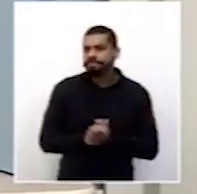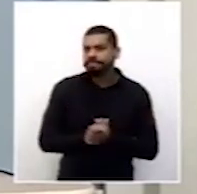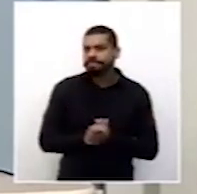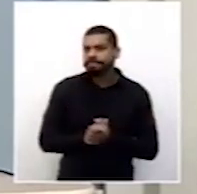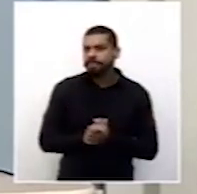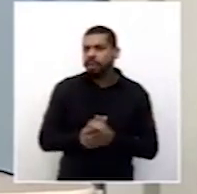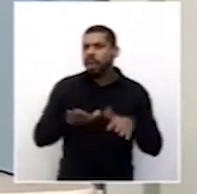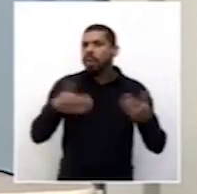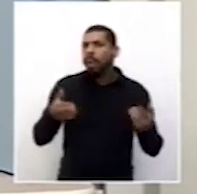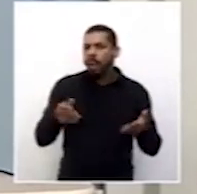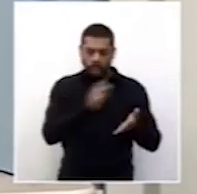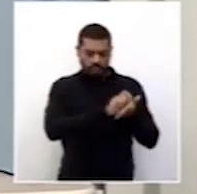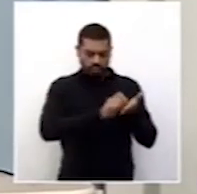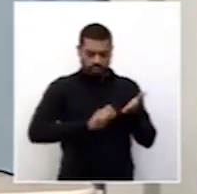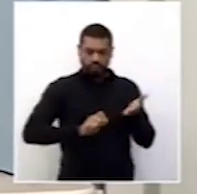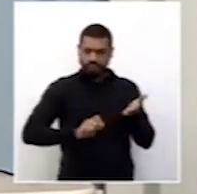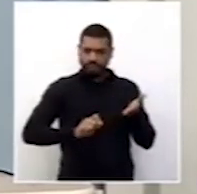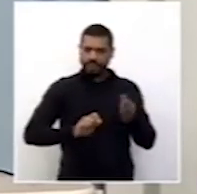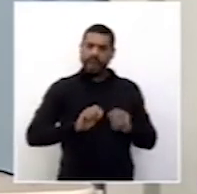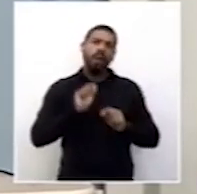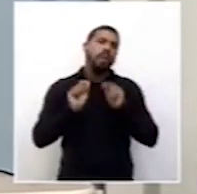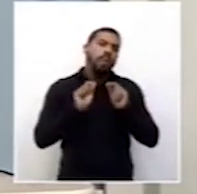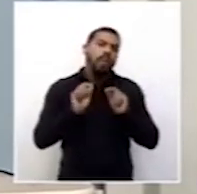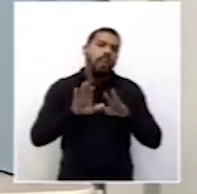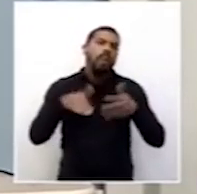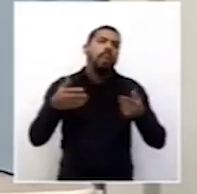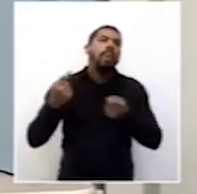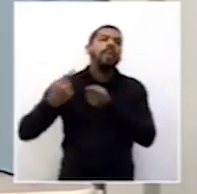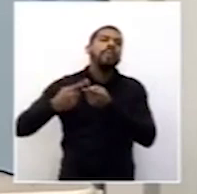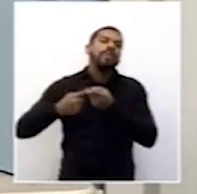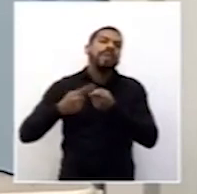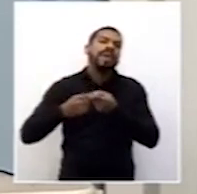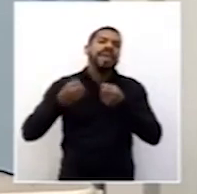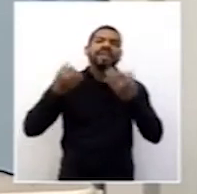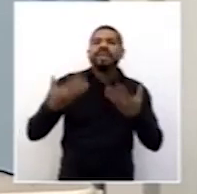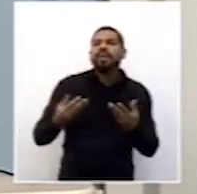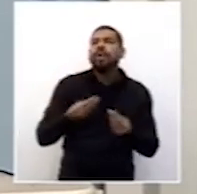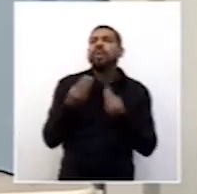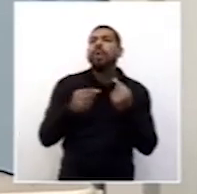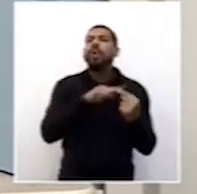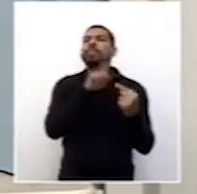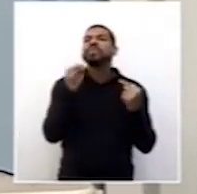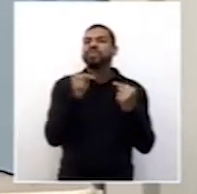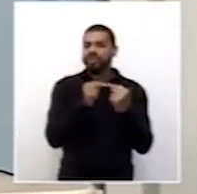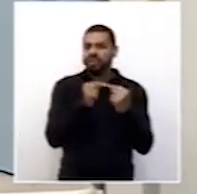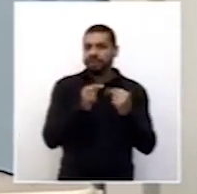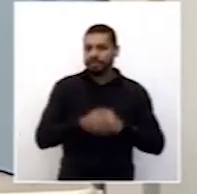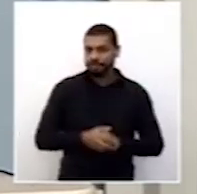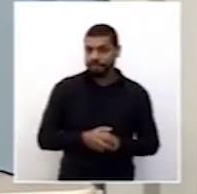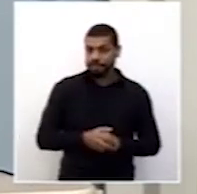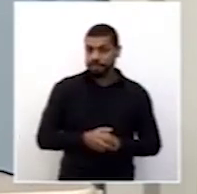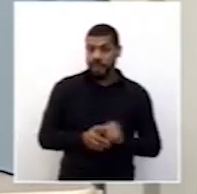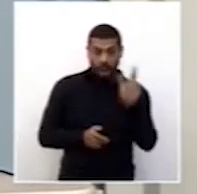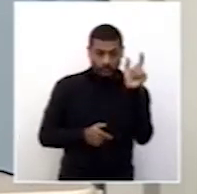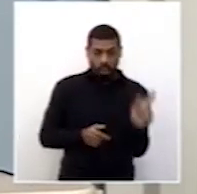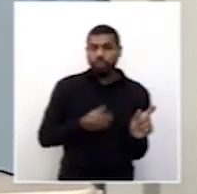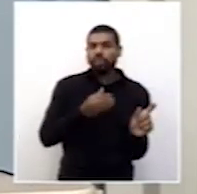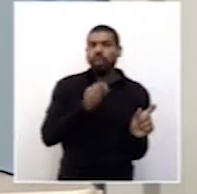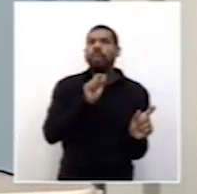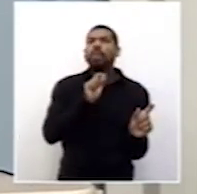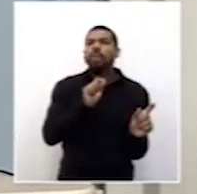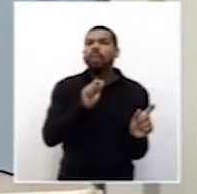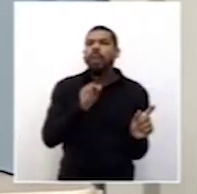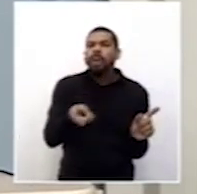essa crônica, o Machado de Assis, por que ele escreveu nesse formato? Qual o objetivo que ele tinha? O que o personagem que conta a